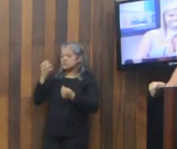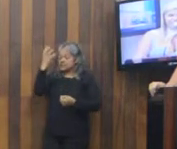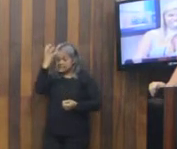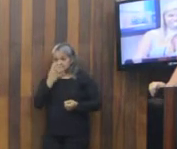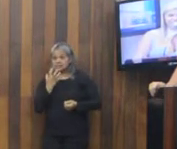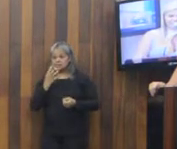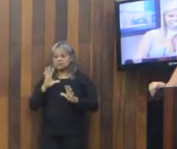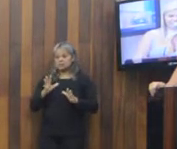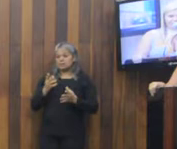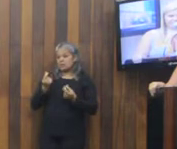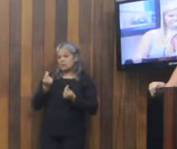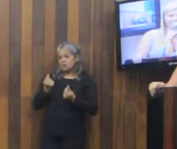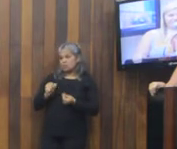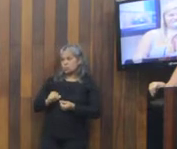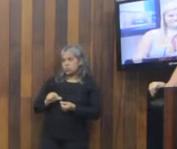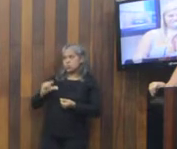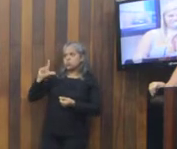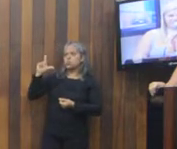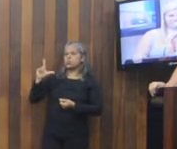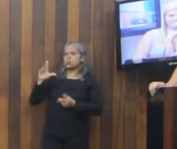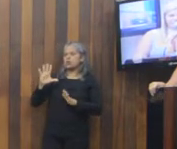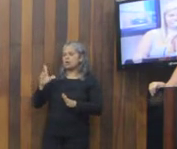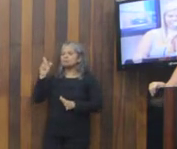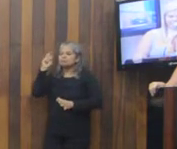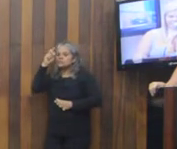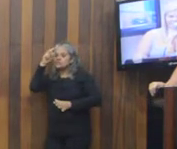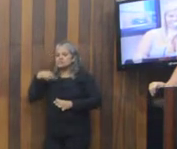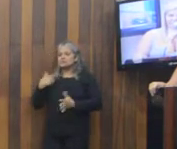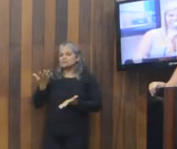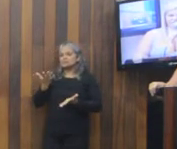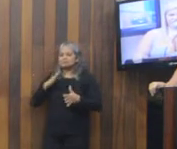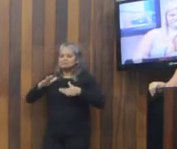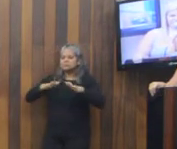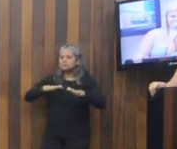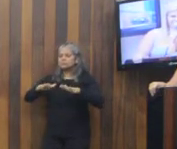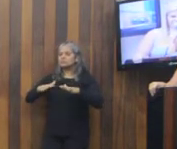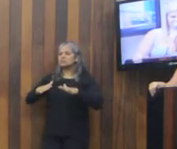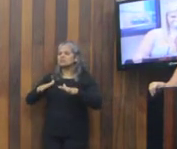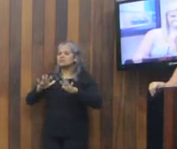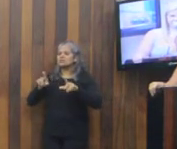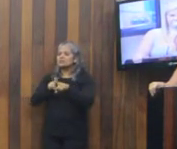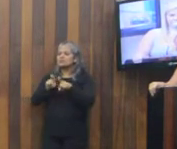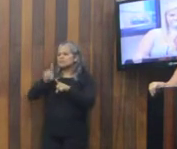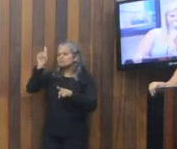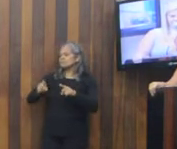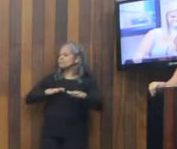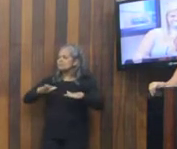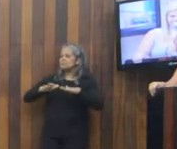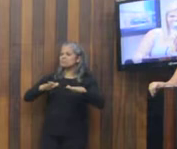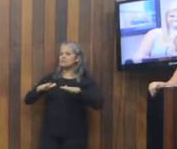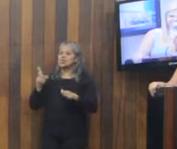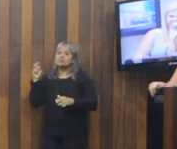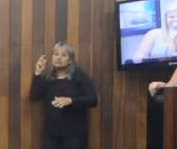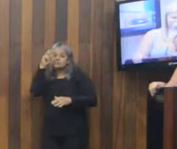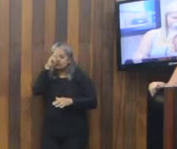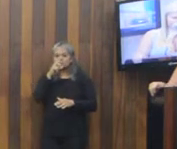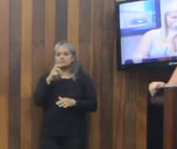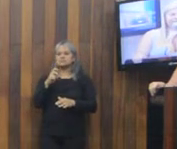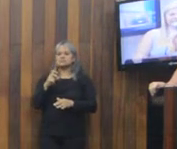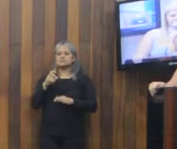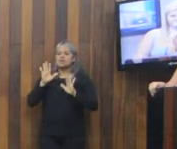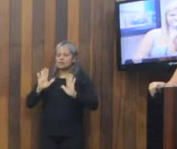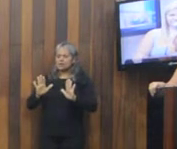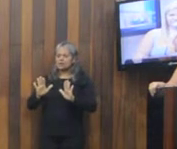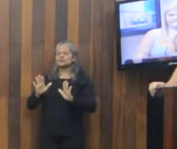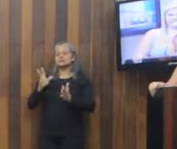uma dívida muito alta. Então é difícil até eu me mover e a diretoria se mover com tanta dificuldade financeira,